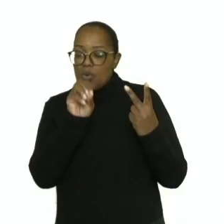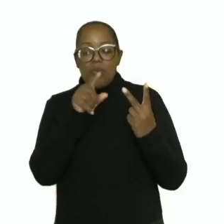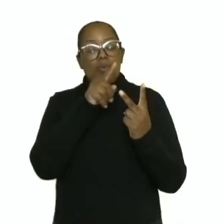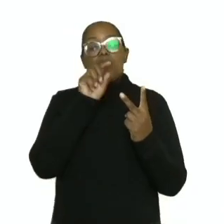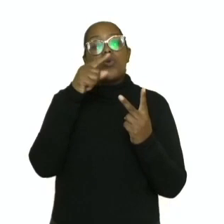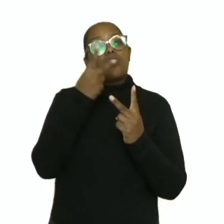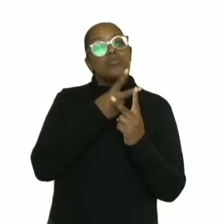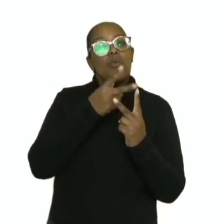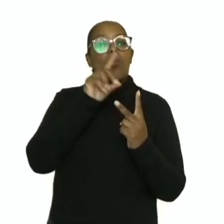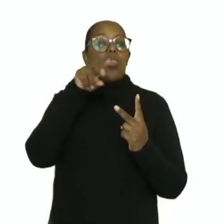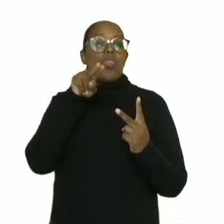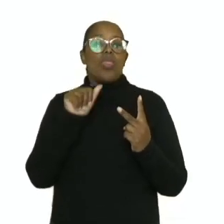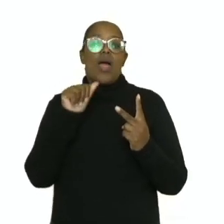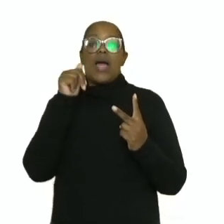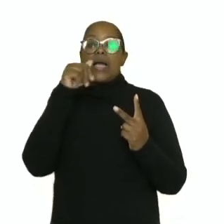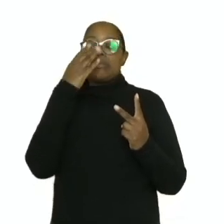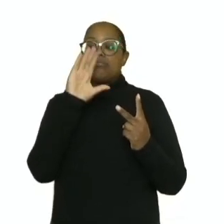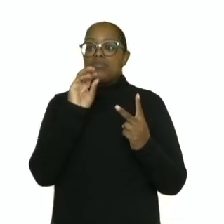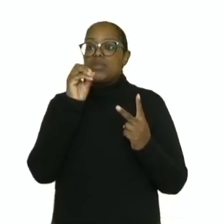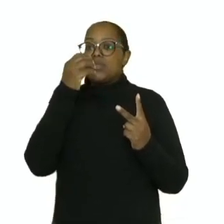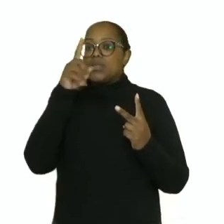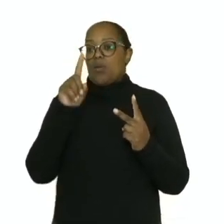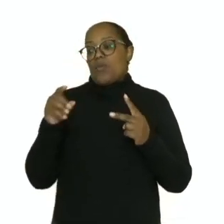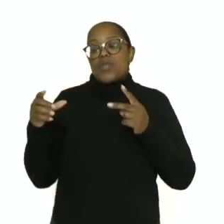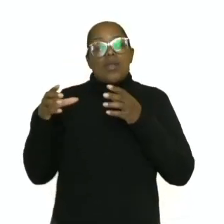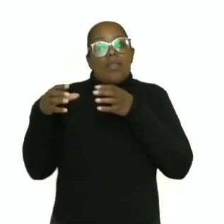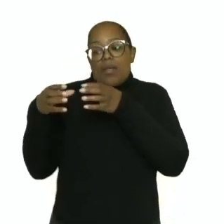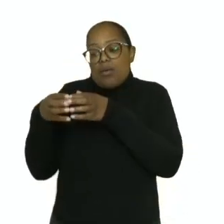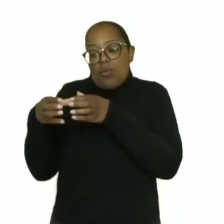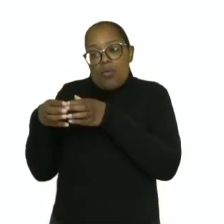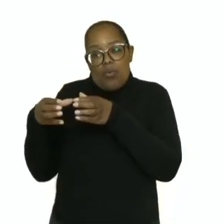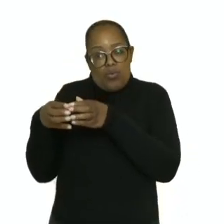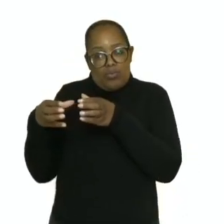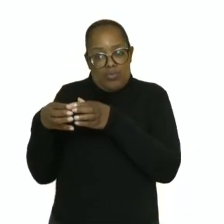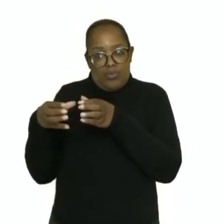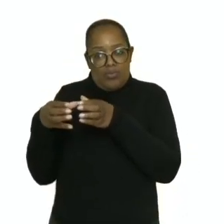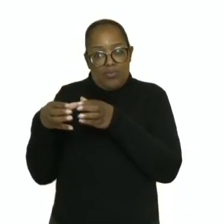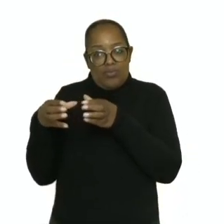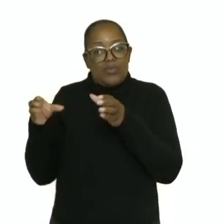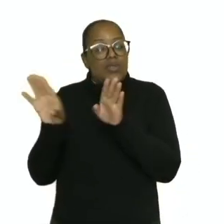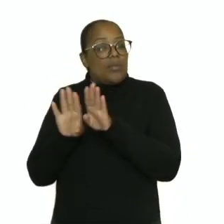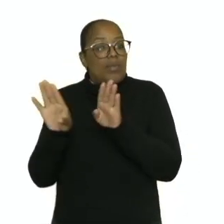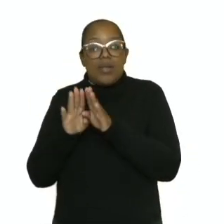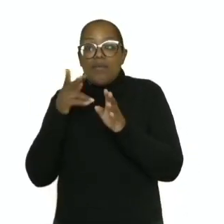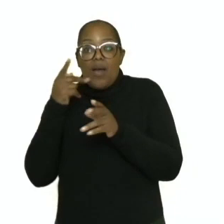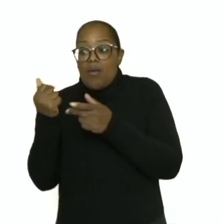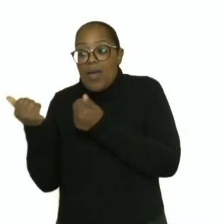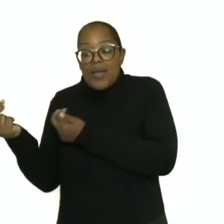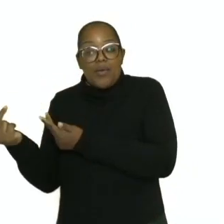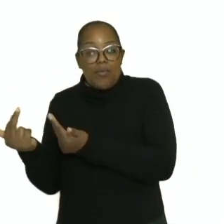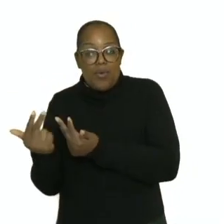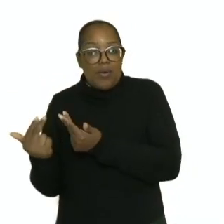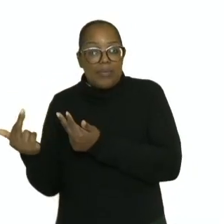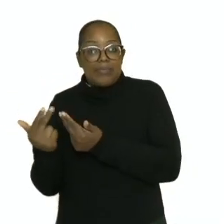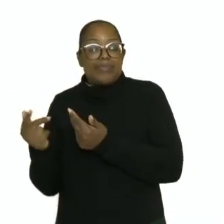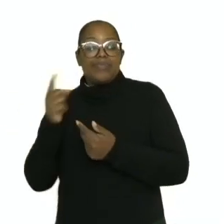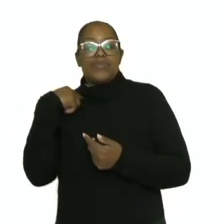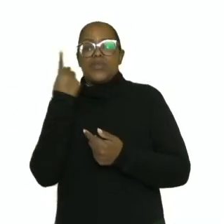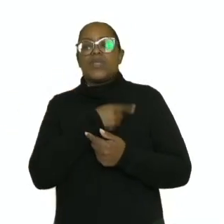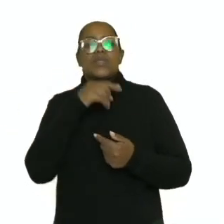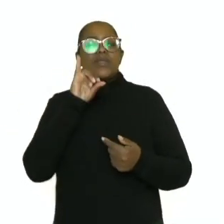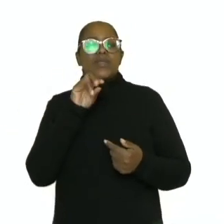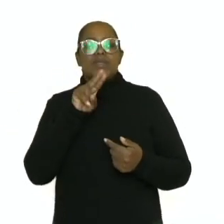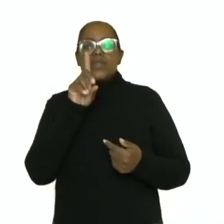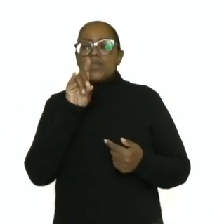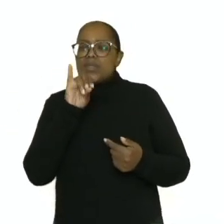por ser parte de uma comunidade dentro da qual se reconhece e é reconhecido como um igual. Como indivíduos, somos portadores